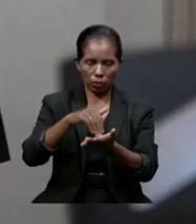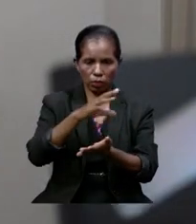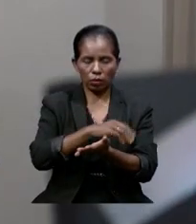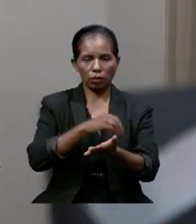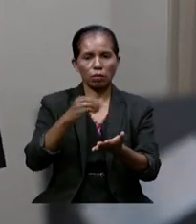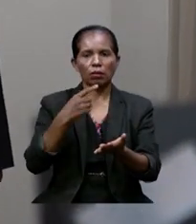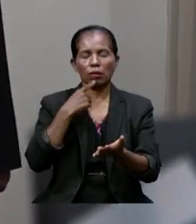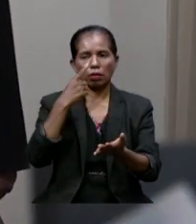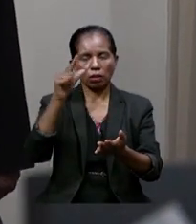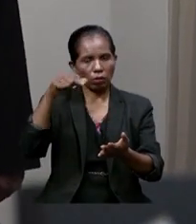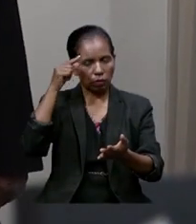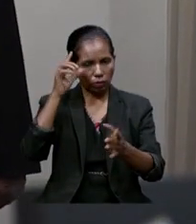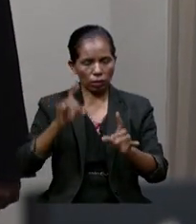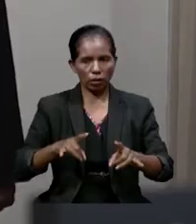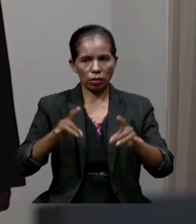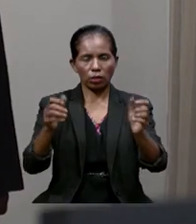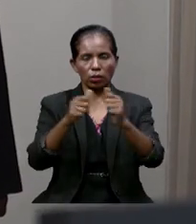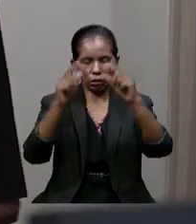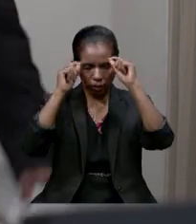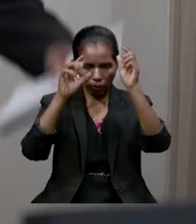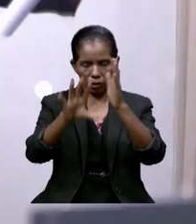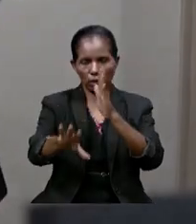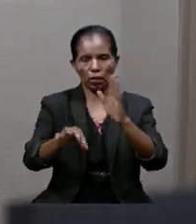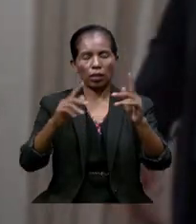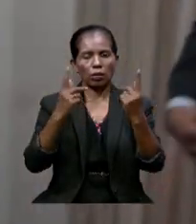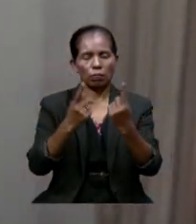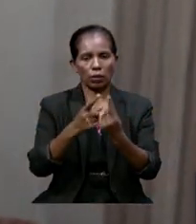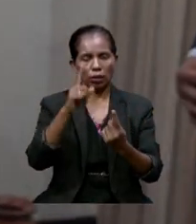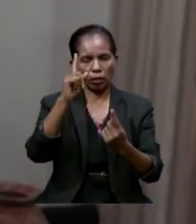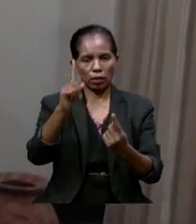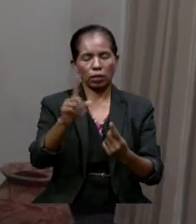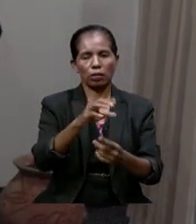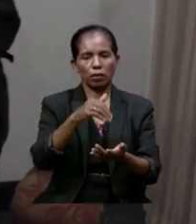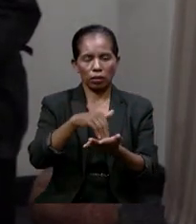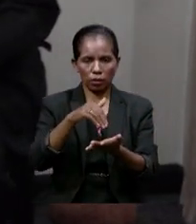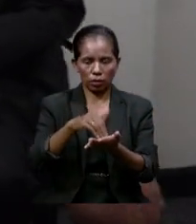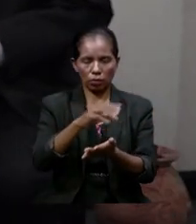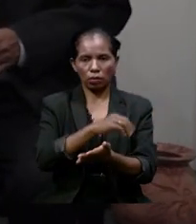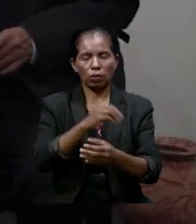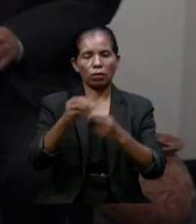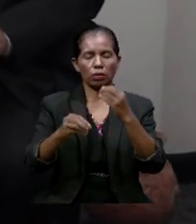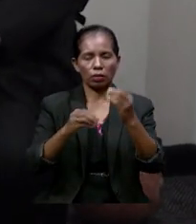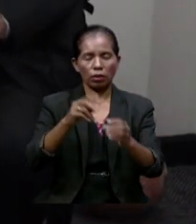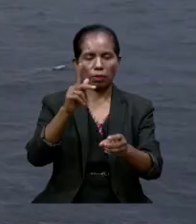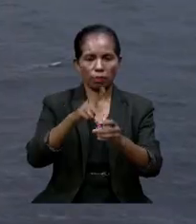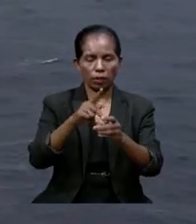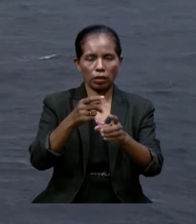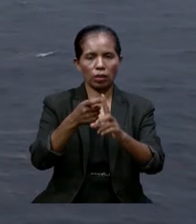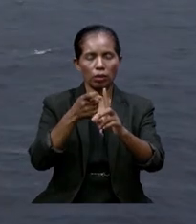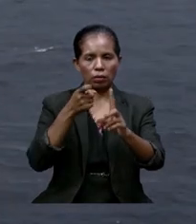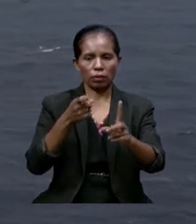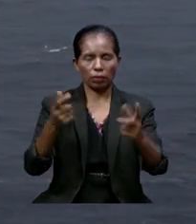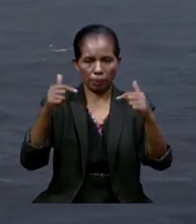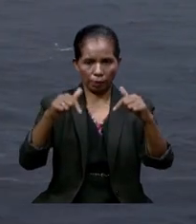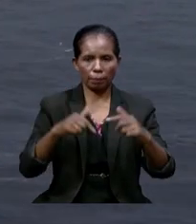conjunta, nebe governo Austrália no Timor-Leste, hili ona companhia ida, onde halo estudo viabilidade com a bacadoras husi Greater